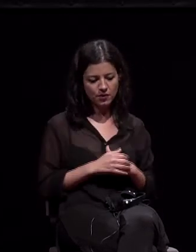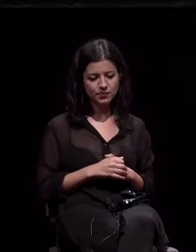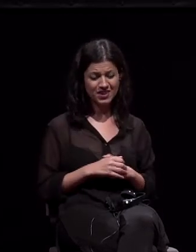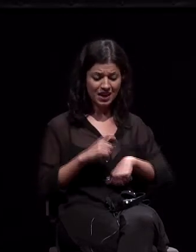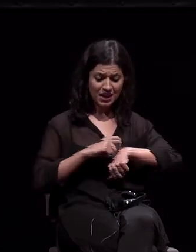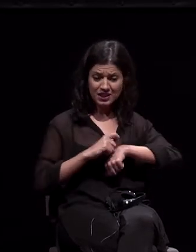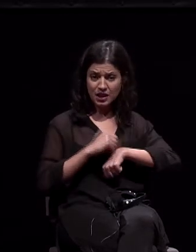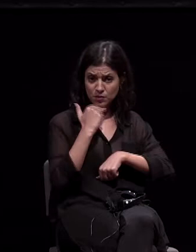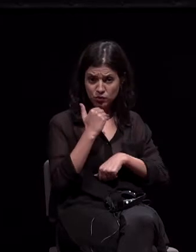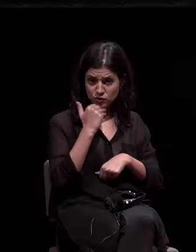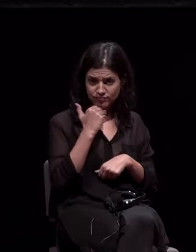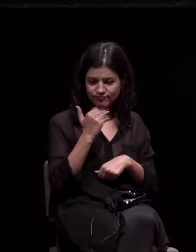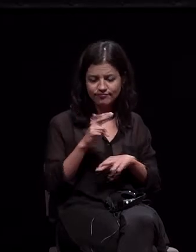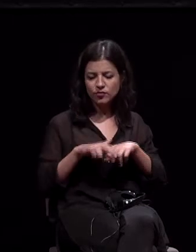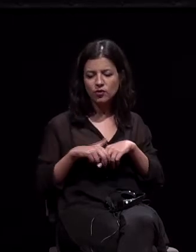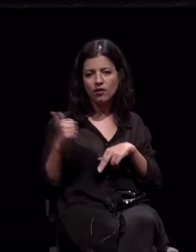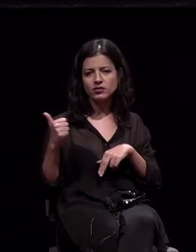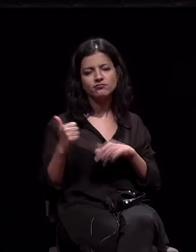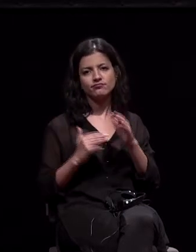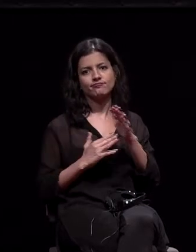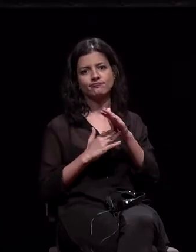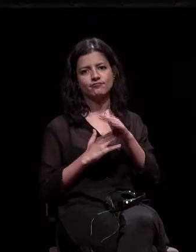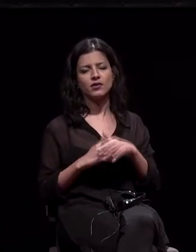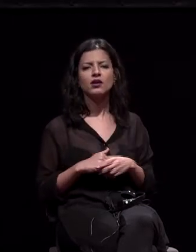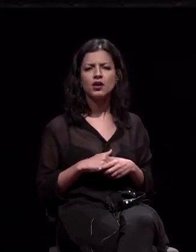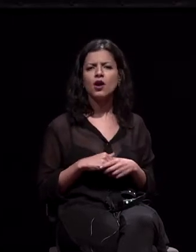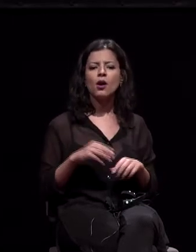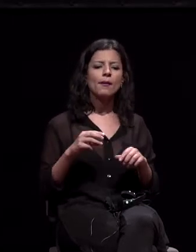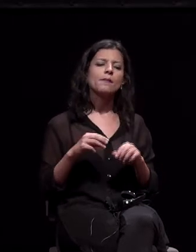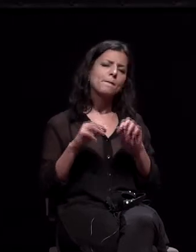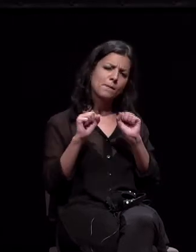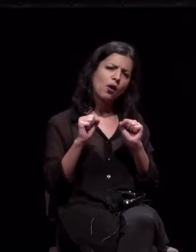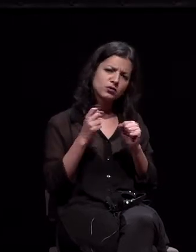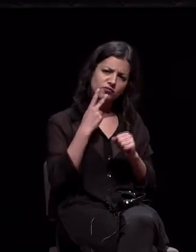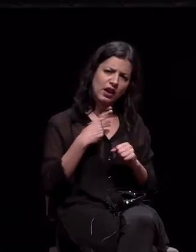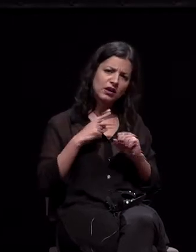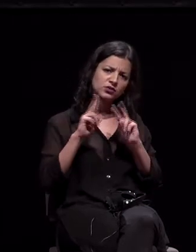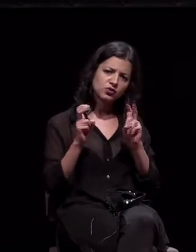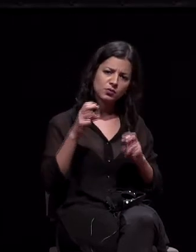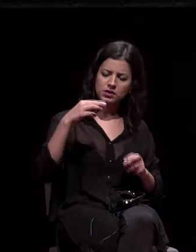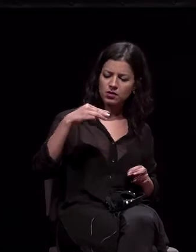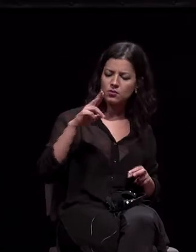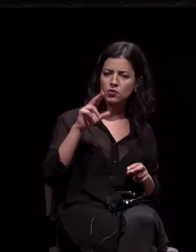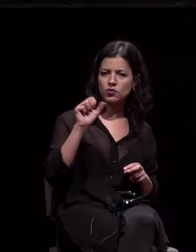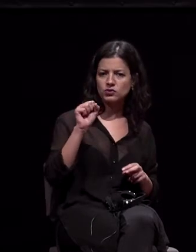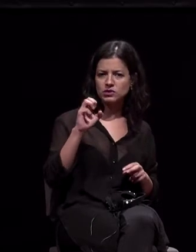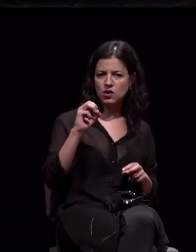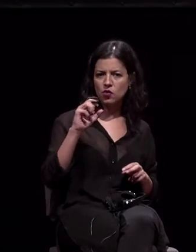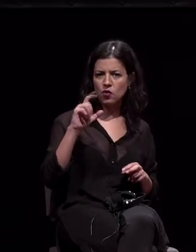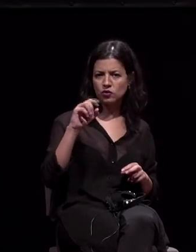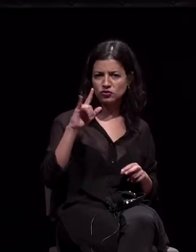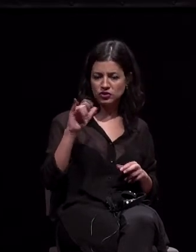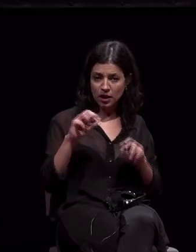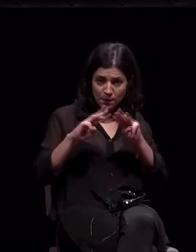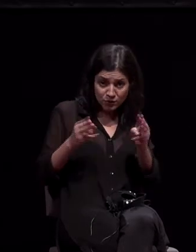tempo, mas você nos falaria um pouco sobre a museologia da libertação e aqui, enfim, é uma pergunta